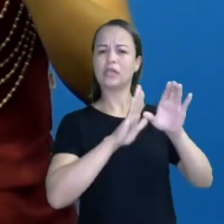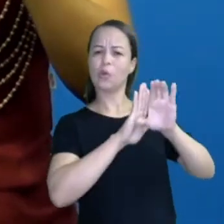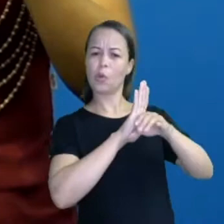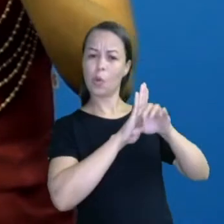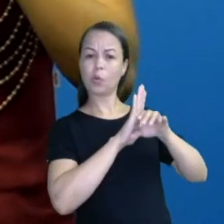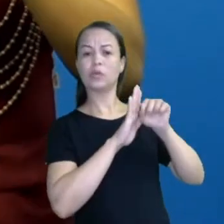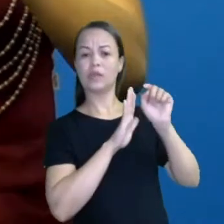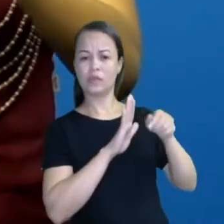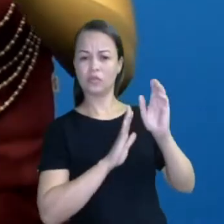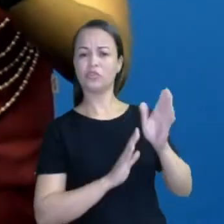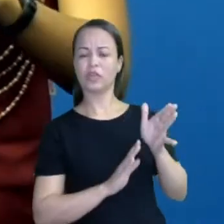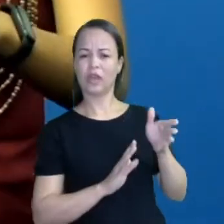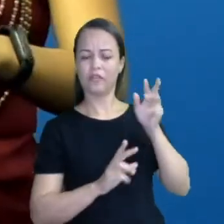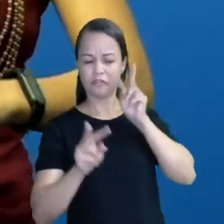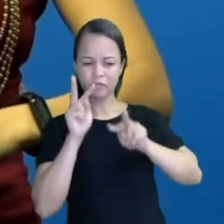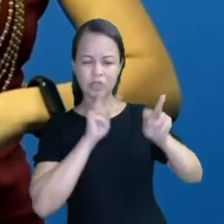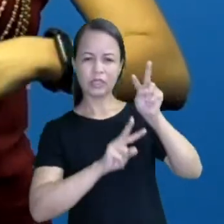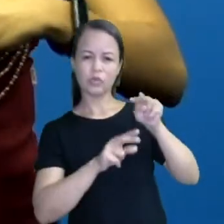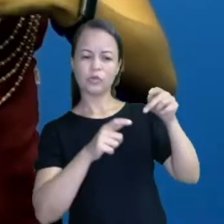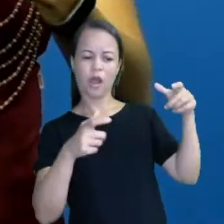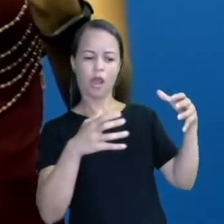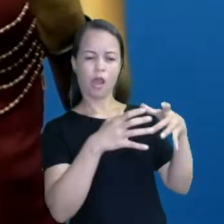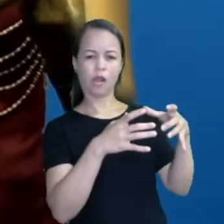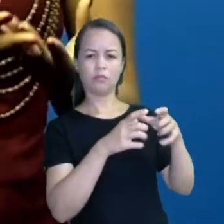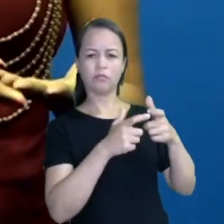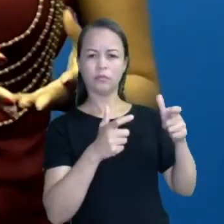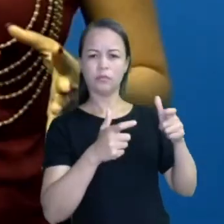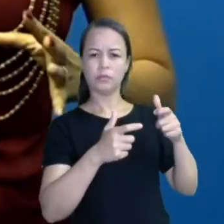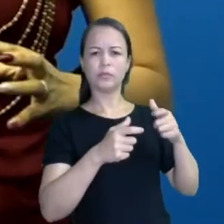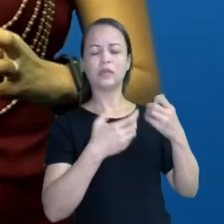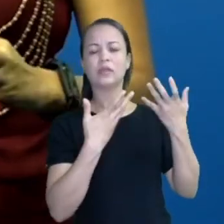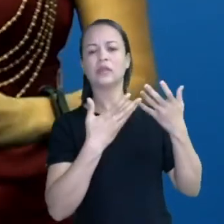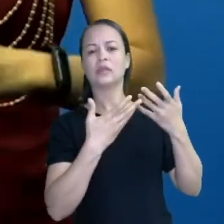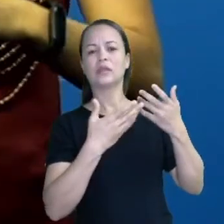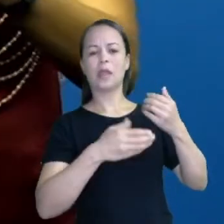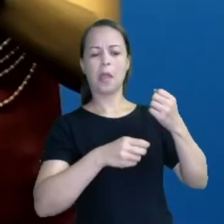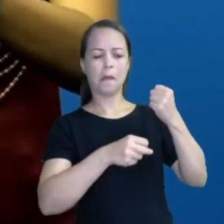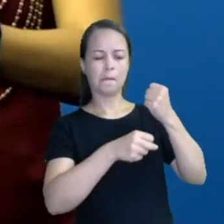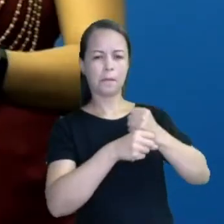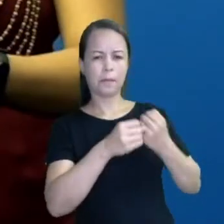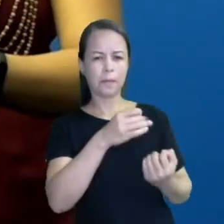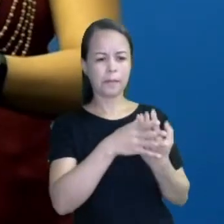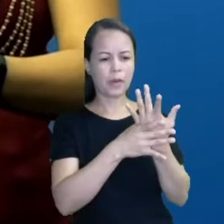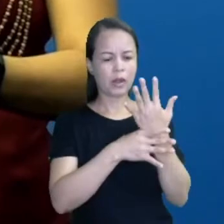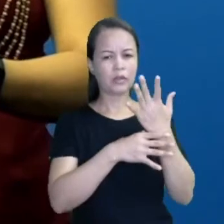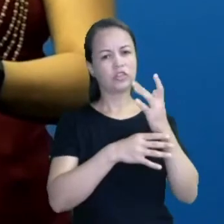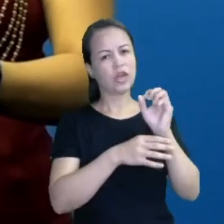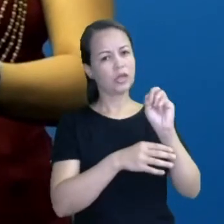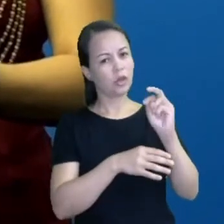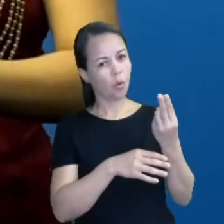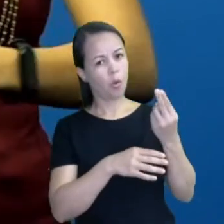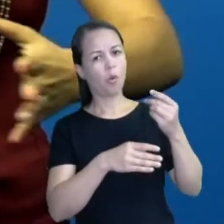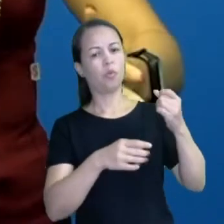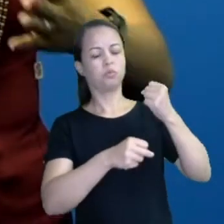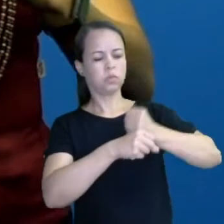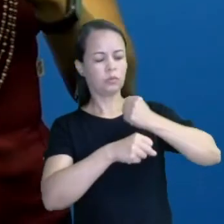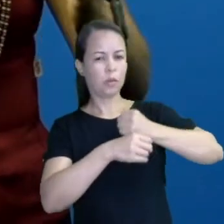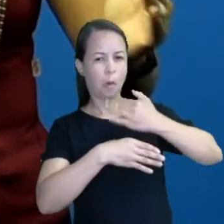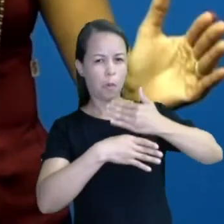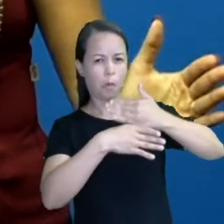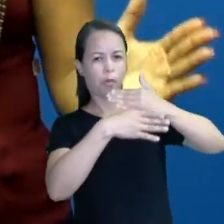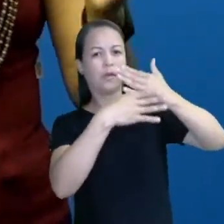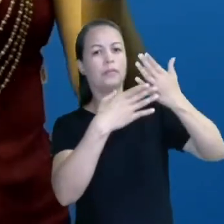de cidades. Viram que elas podem se dar planejadamente ou espontaneamente, certo? Que